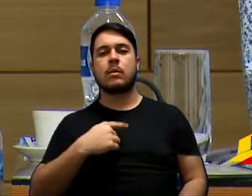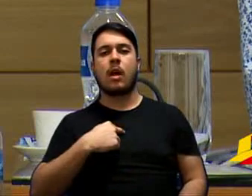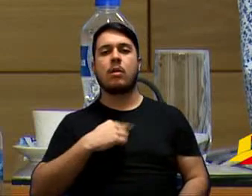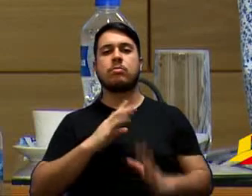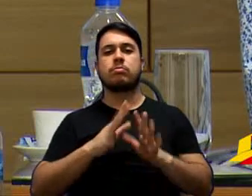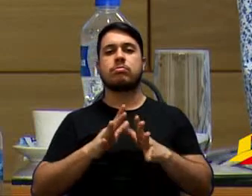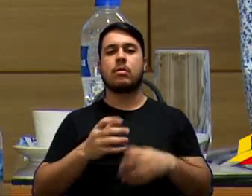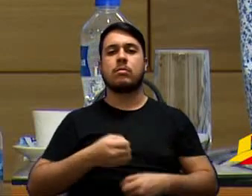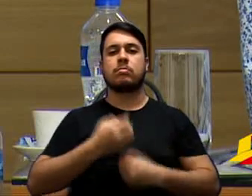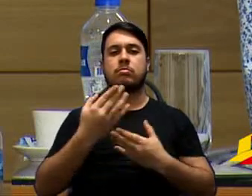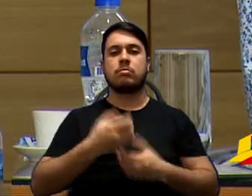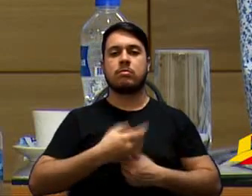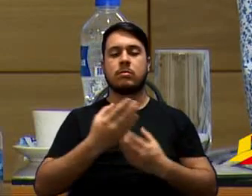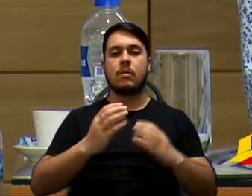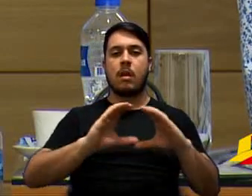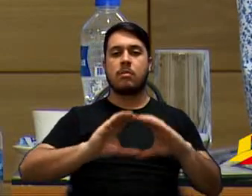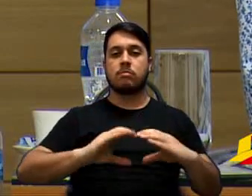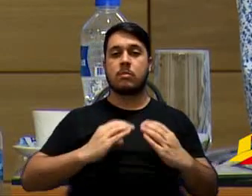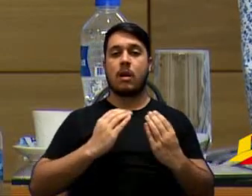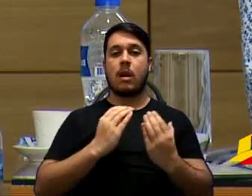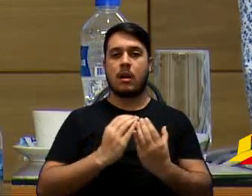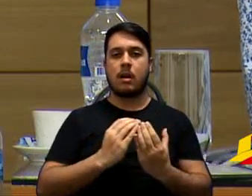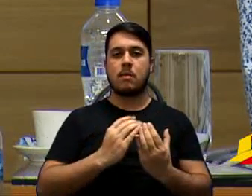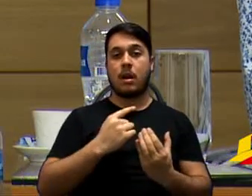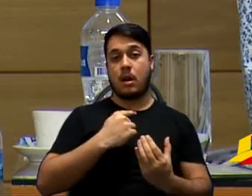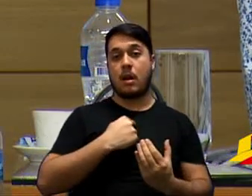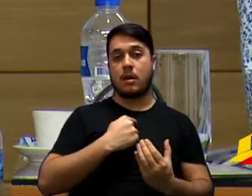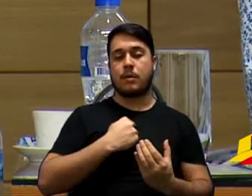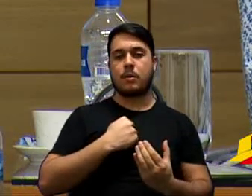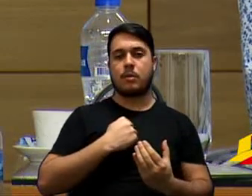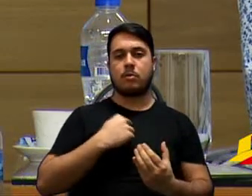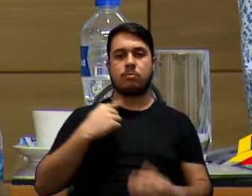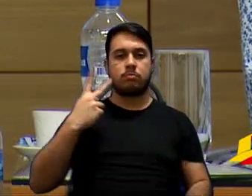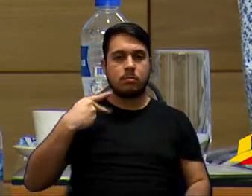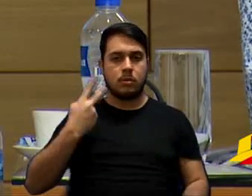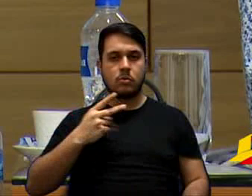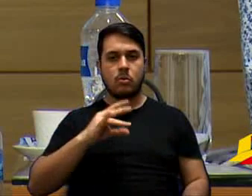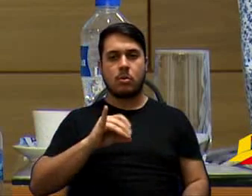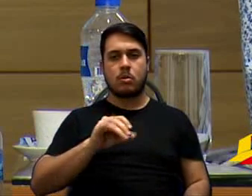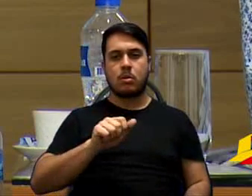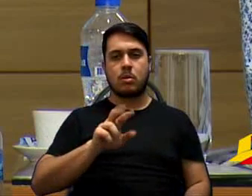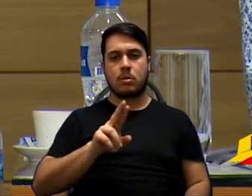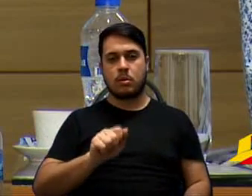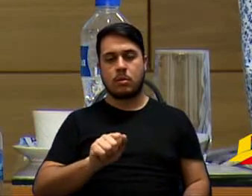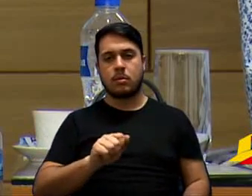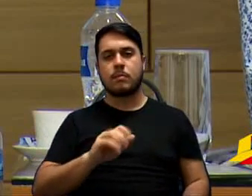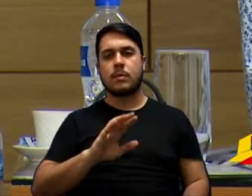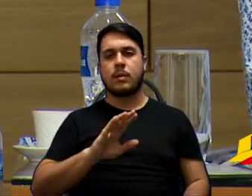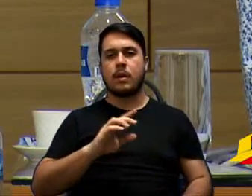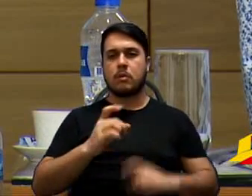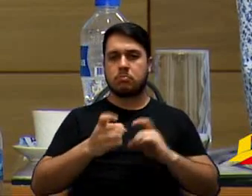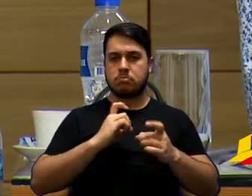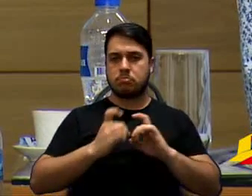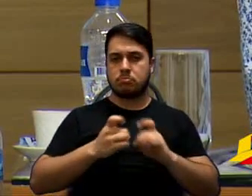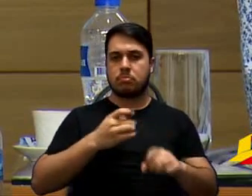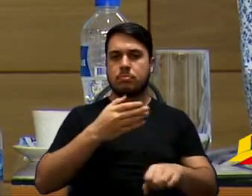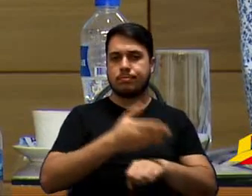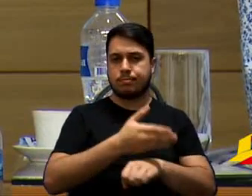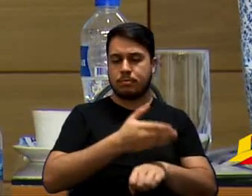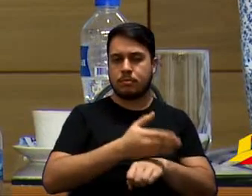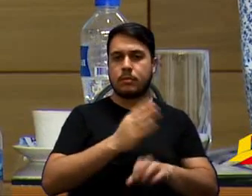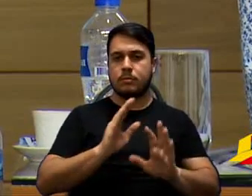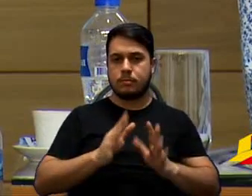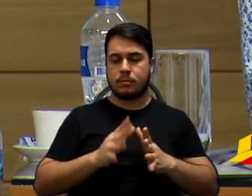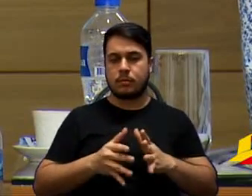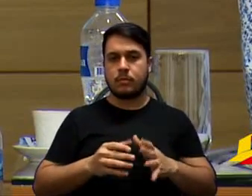você a câmara ter e o primeiro sabedoria áreas que mais o vereador chegou a participar de algumas reuniões foi criado um